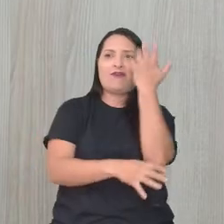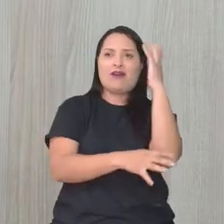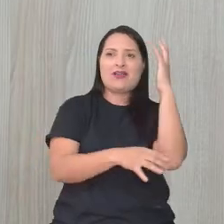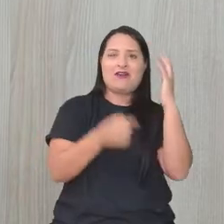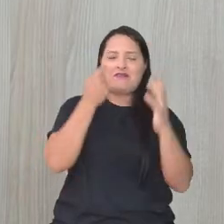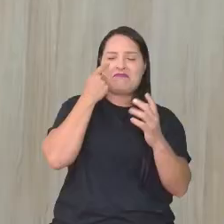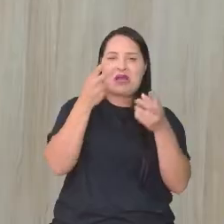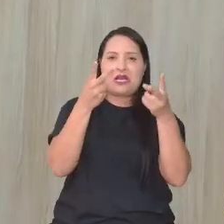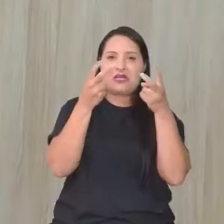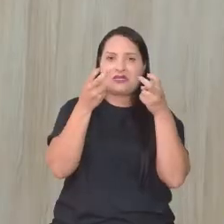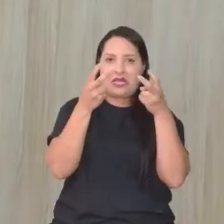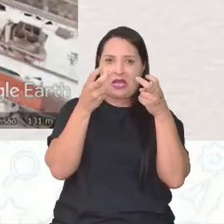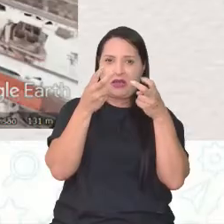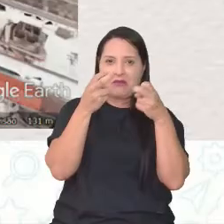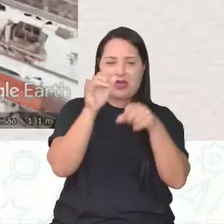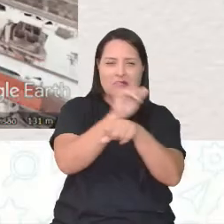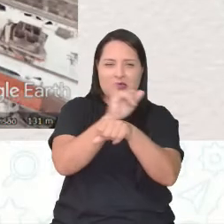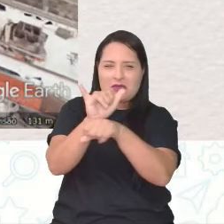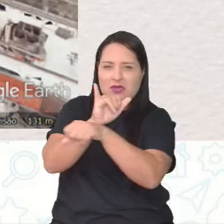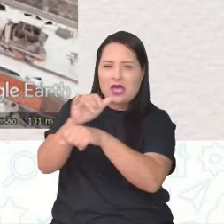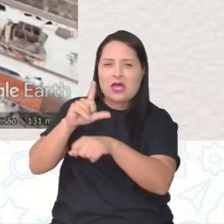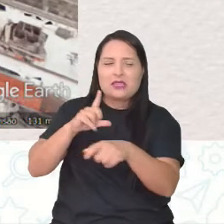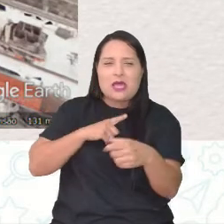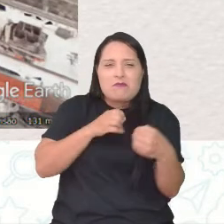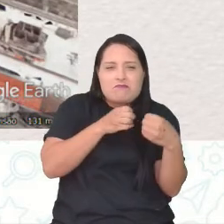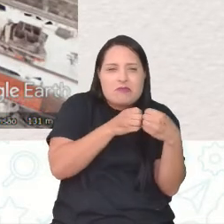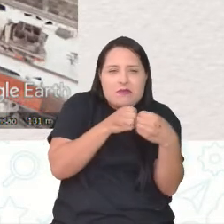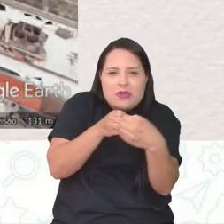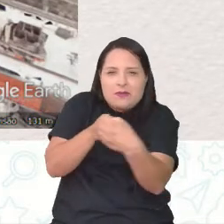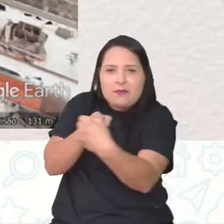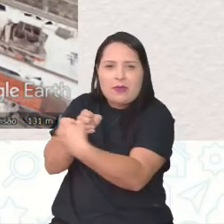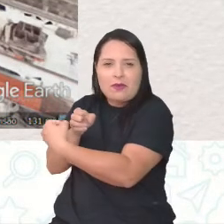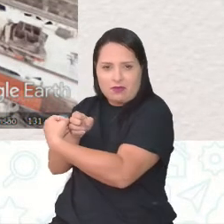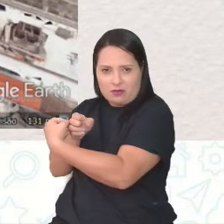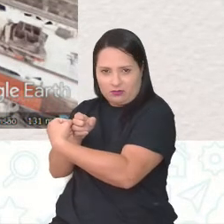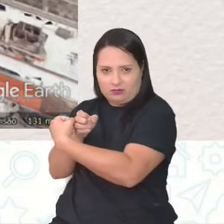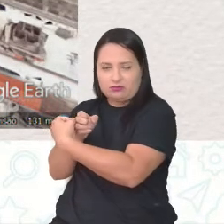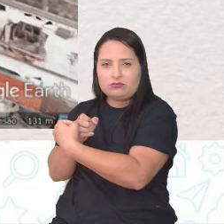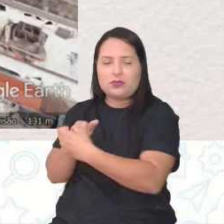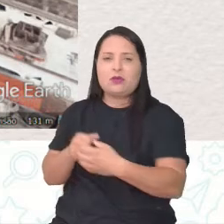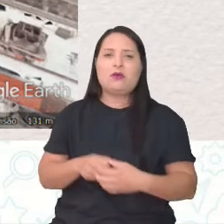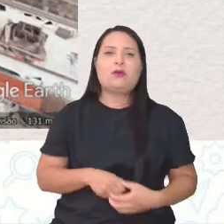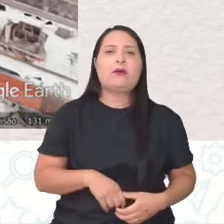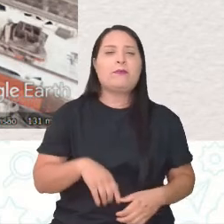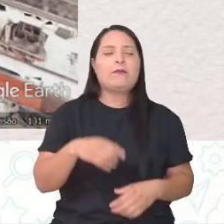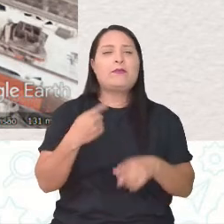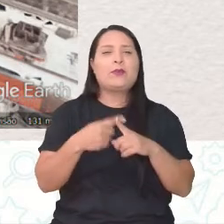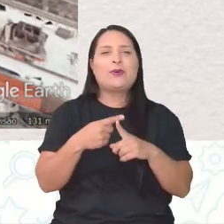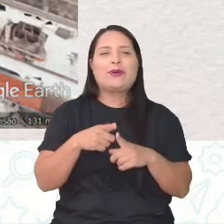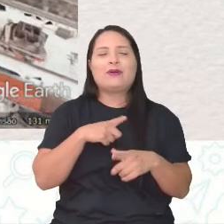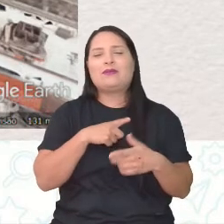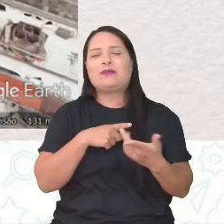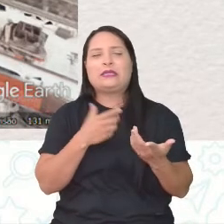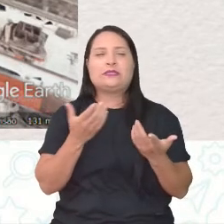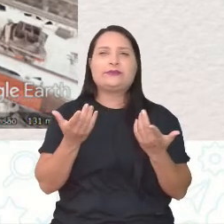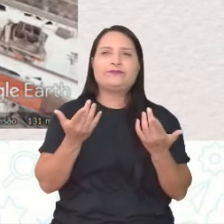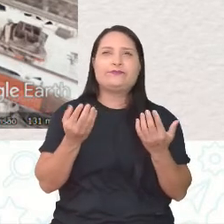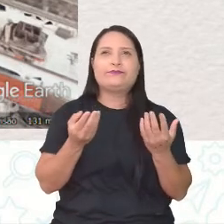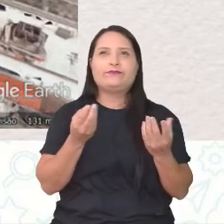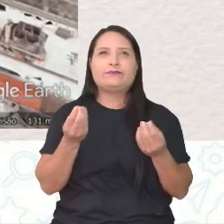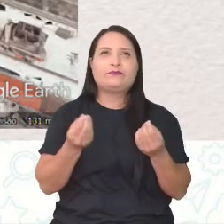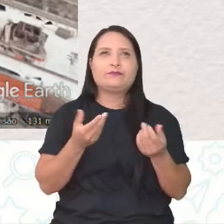né? Porque é tudo muito pertinho. Né? Exato. Tudo muito pertinho ali, porque traz exatamente essa ideia